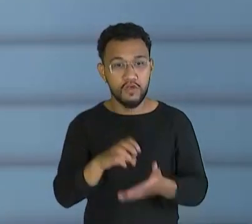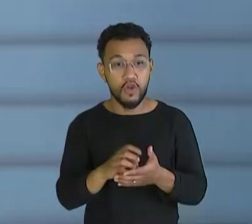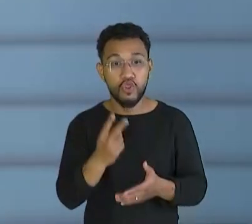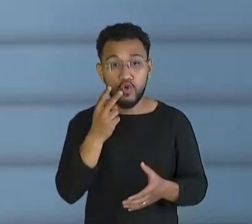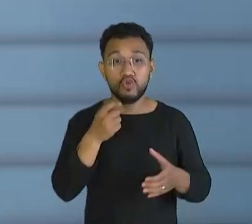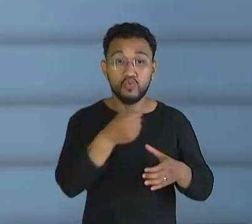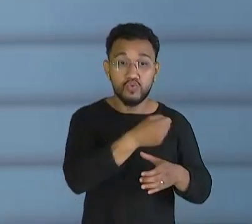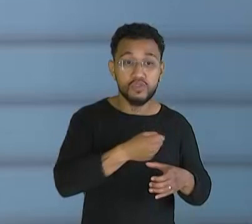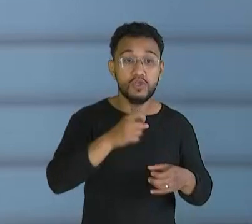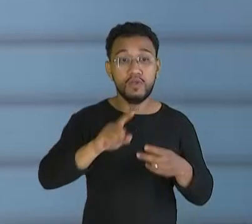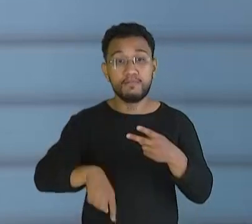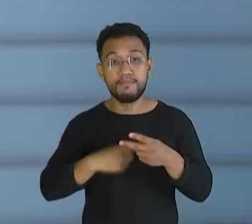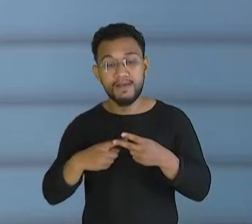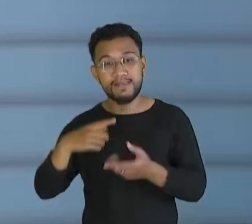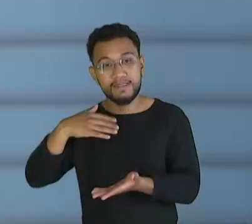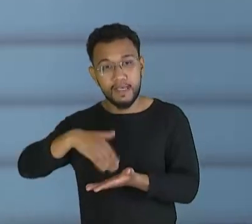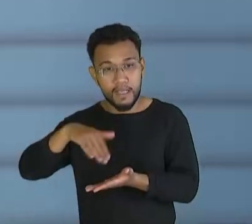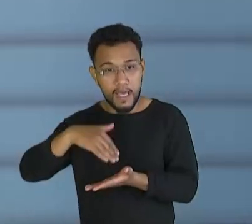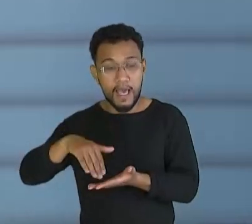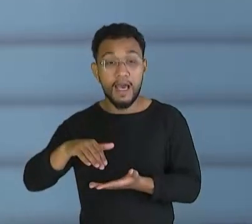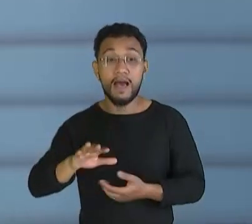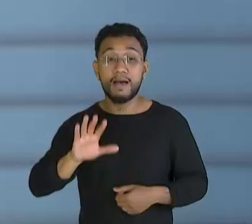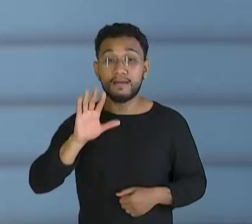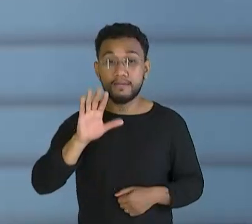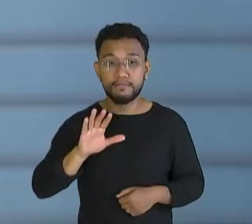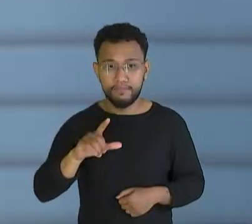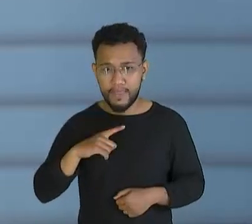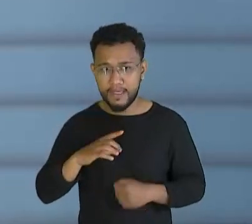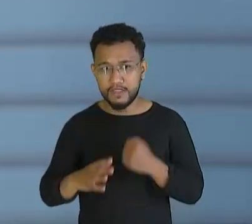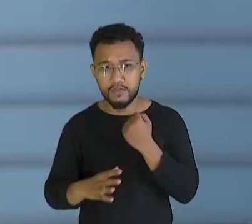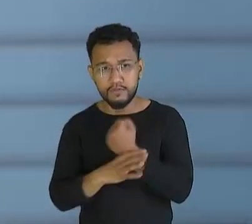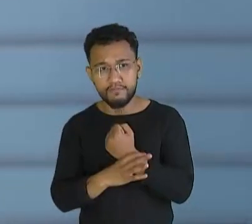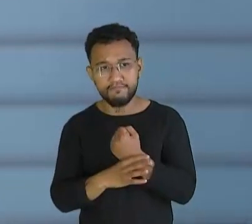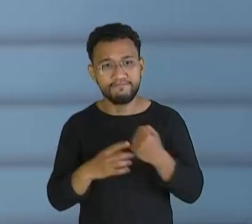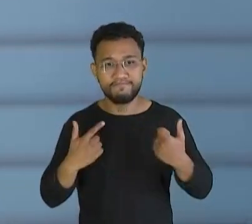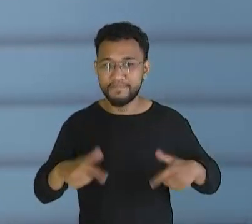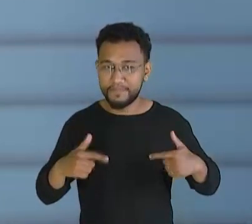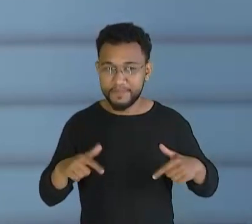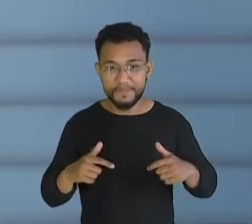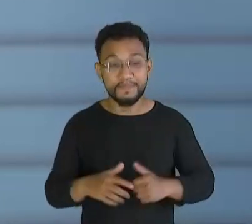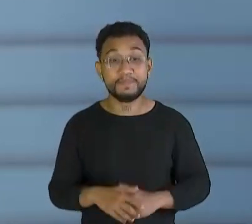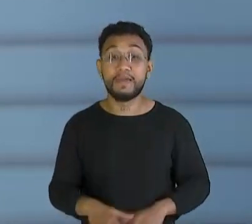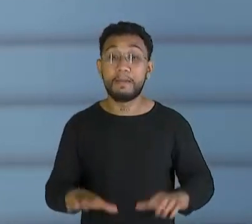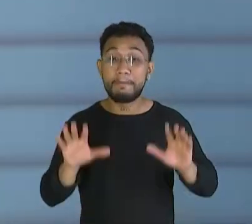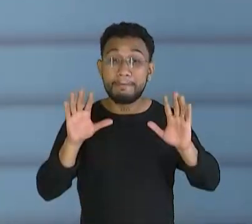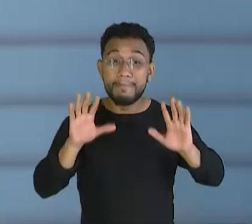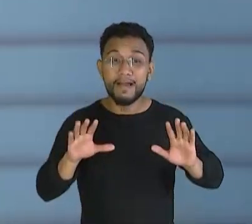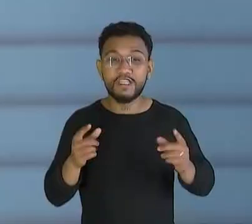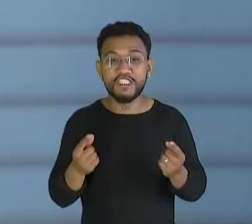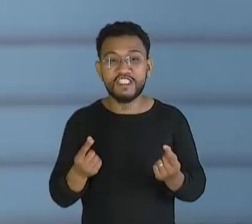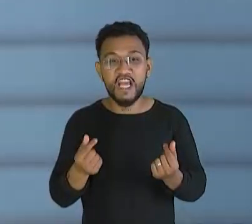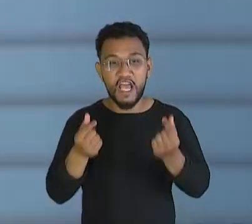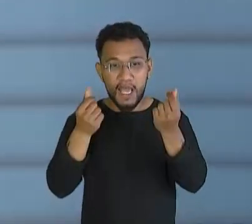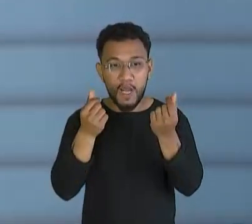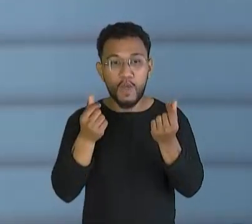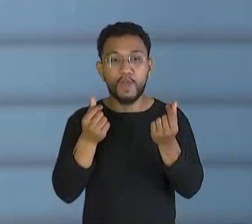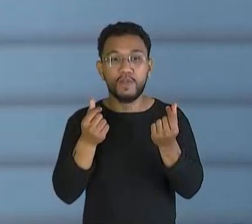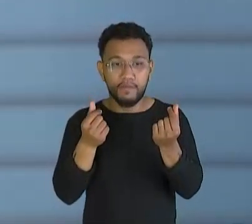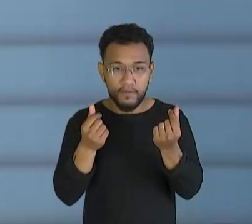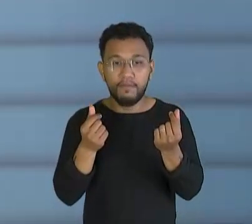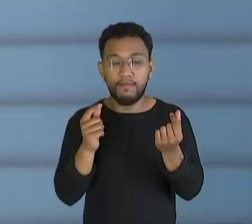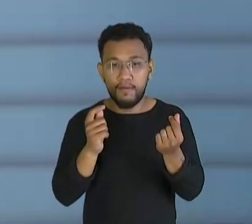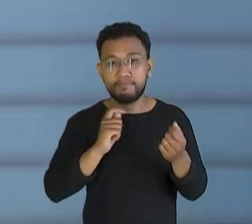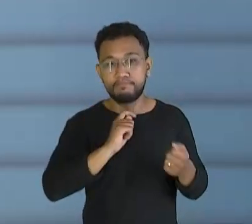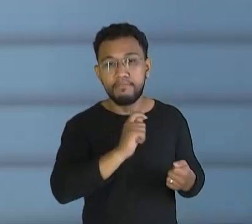e uma secretária. Uma secretária. Isso. Só que como esse tem dinheiro... Tem segurança lá? Não temos. Não tem. Tá. Aí esse dinheiro a gente usa para